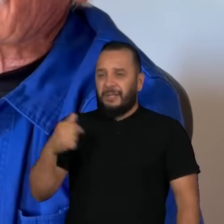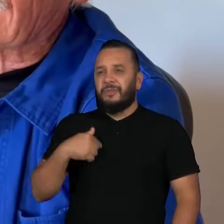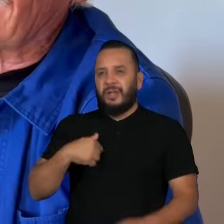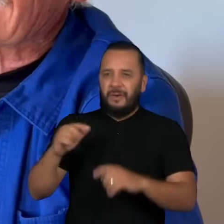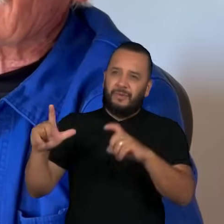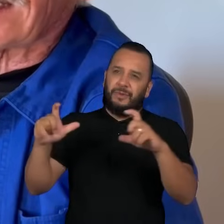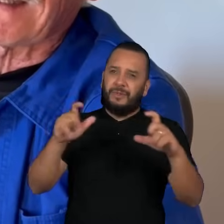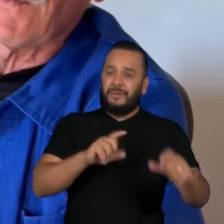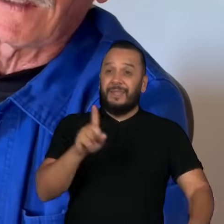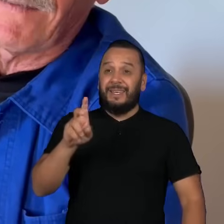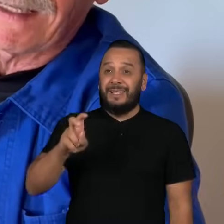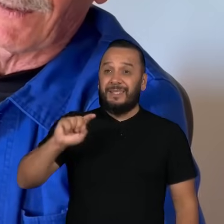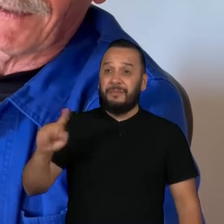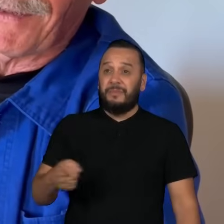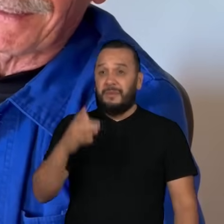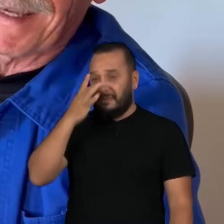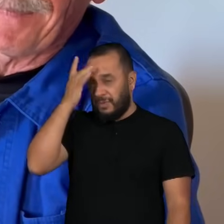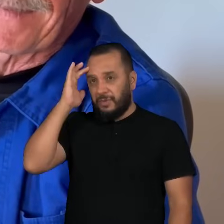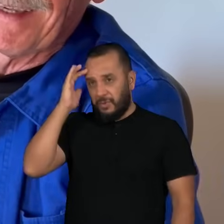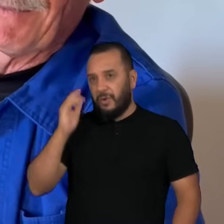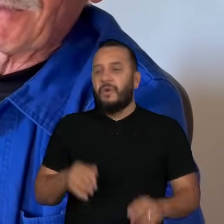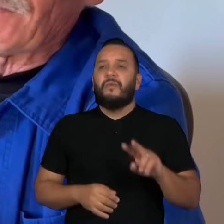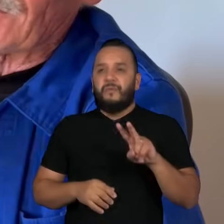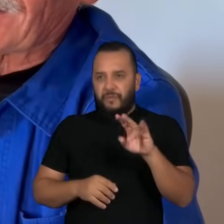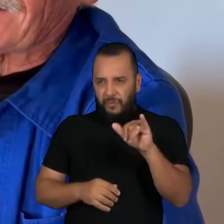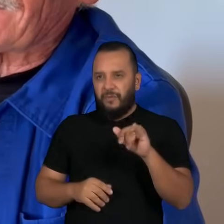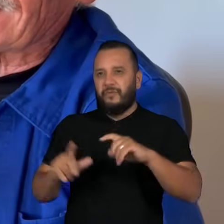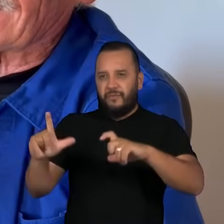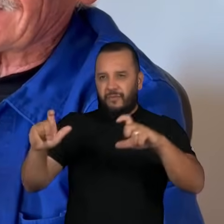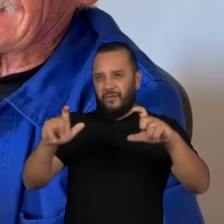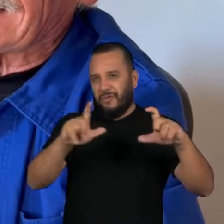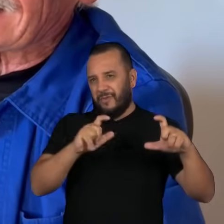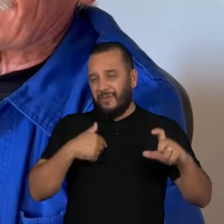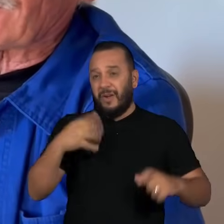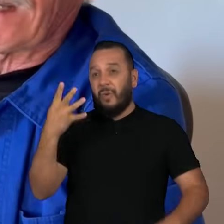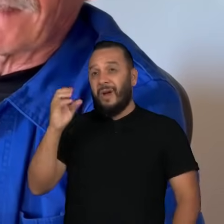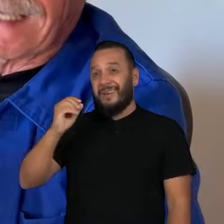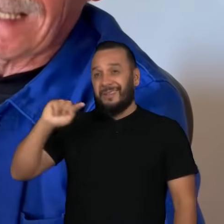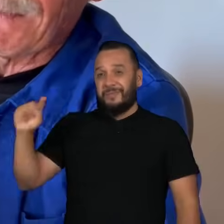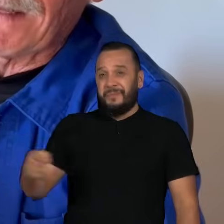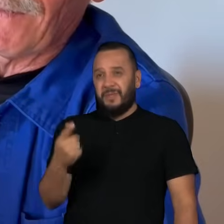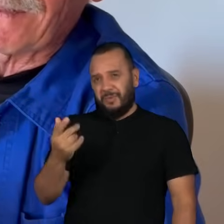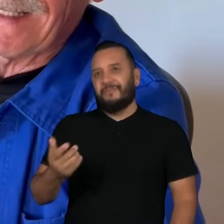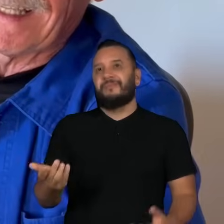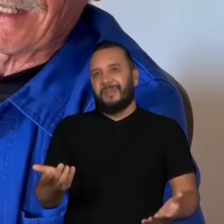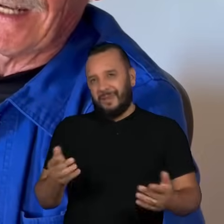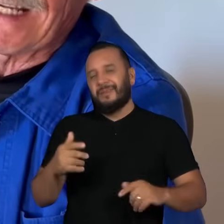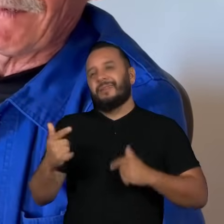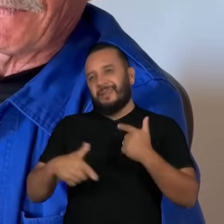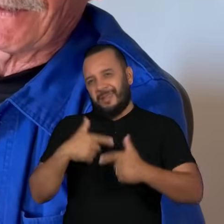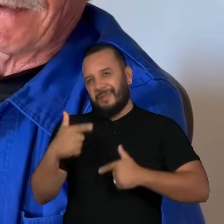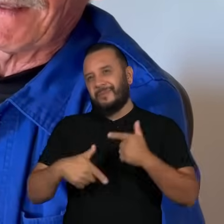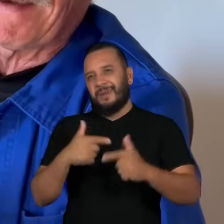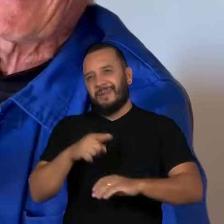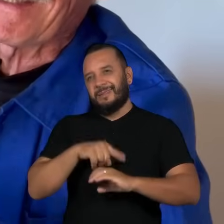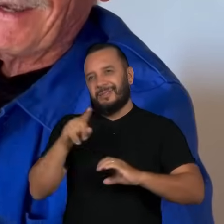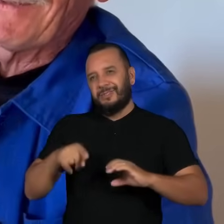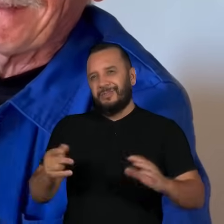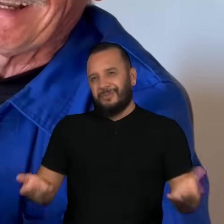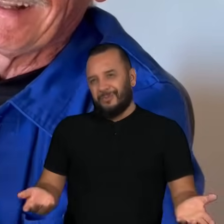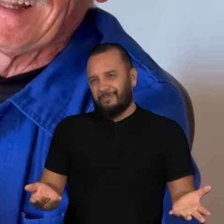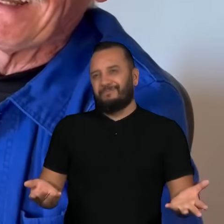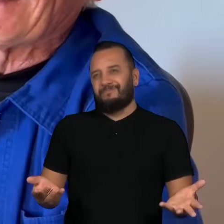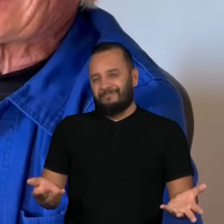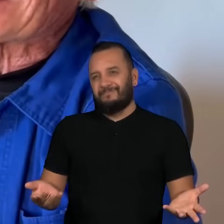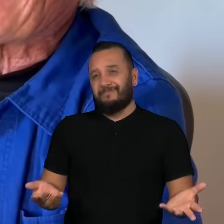fotografei 15 mil pessoas e vou fotografar quase 40 mil. Então é realmente um trabalho quase científico. O